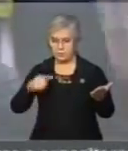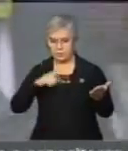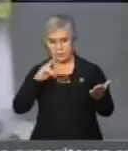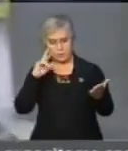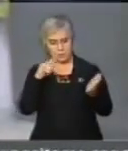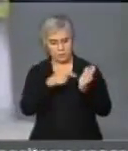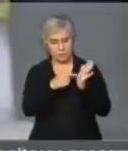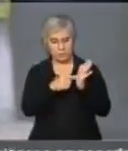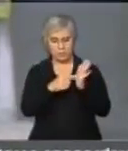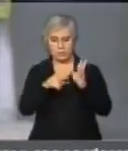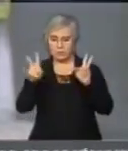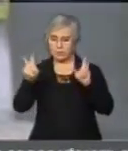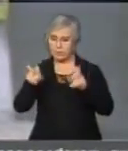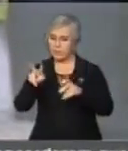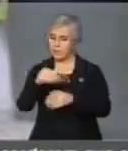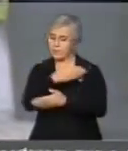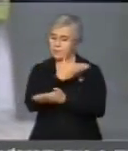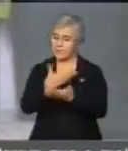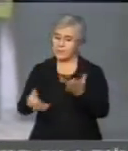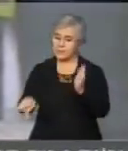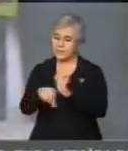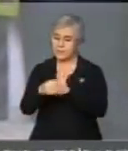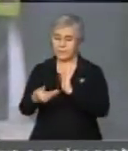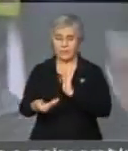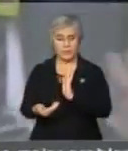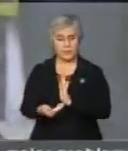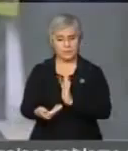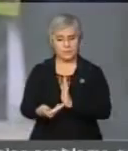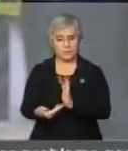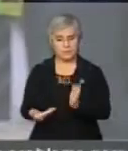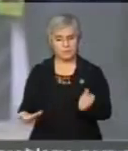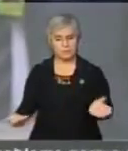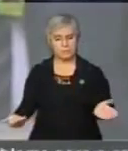ia perder na Câmara dos Deputados?